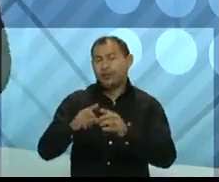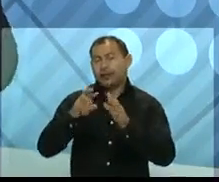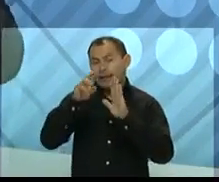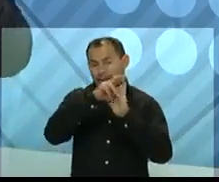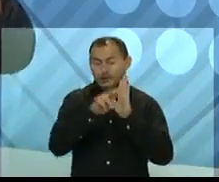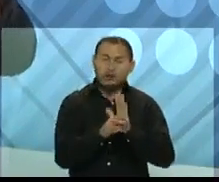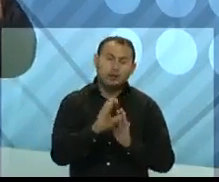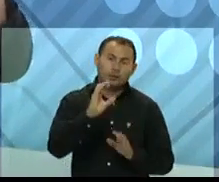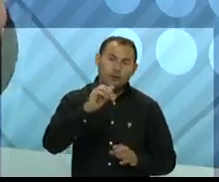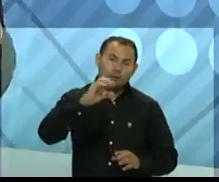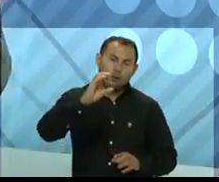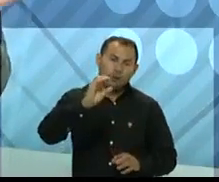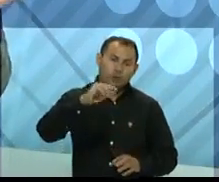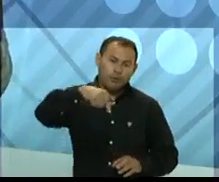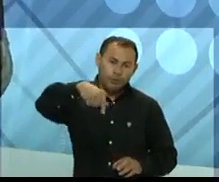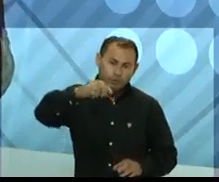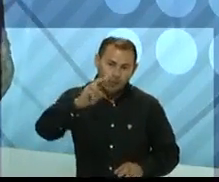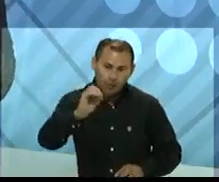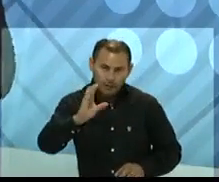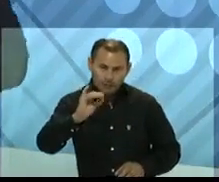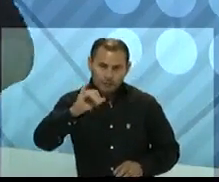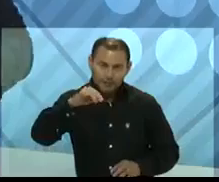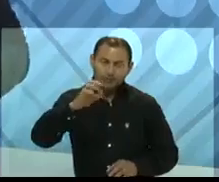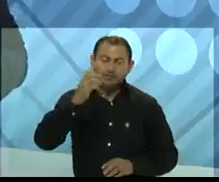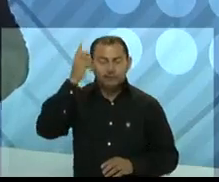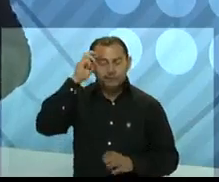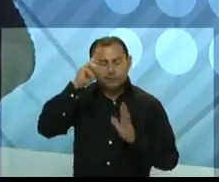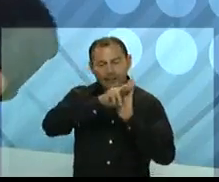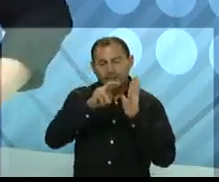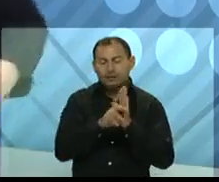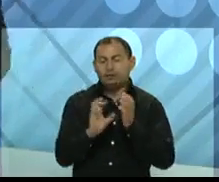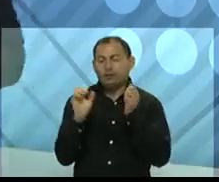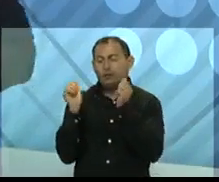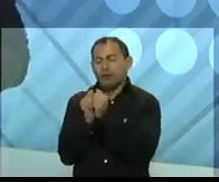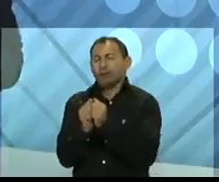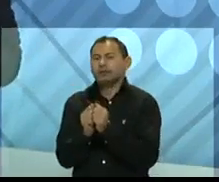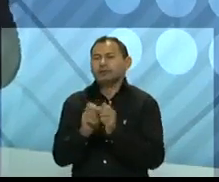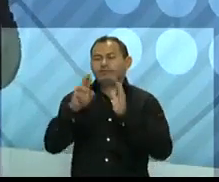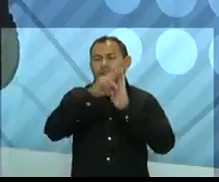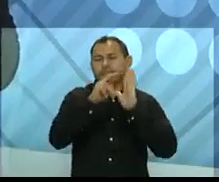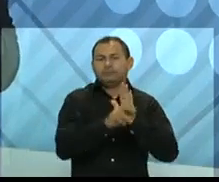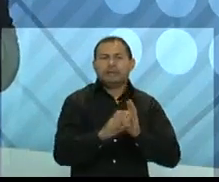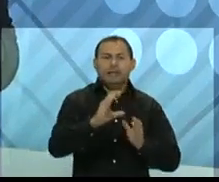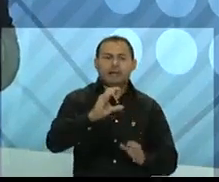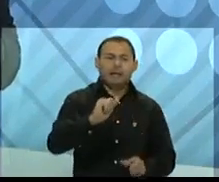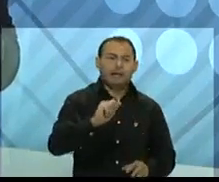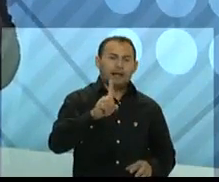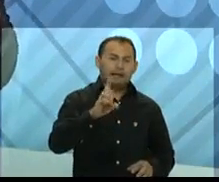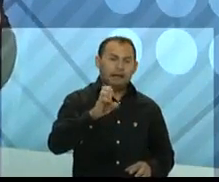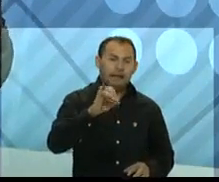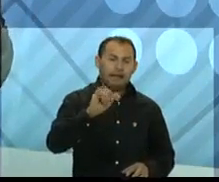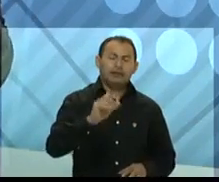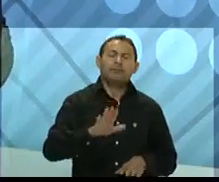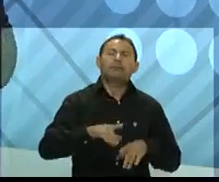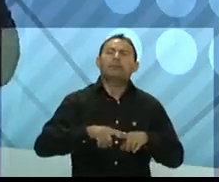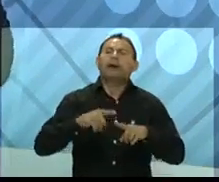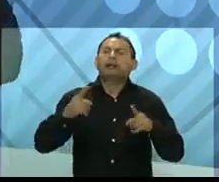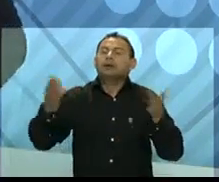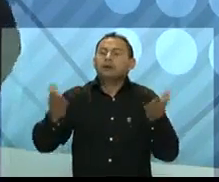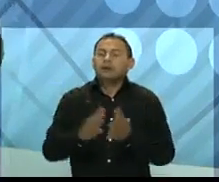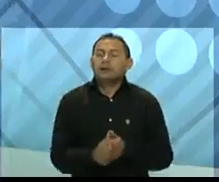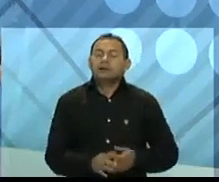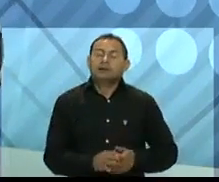temos que, quando a gente identifica que tem função composta, regra da cadeia, tá? E agora, e quando a gente tem